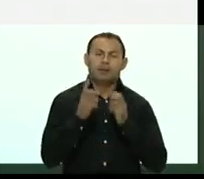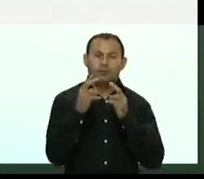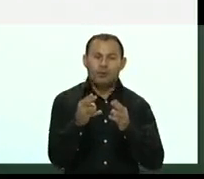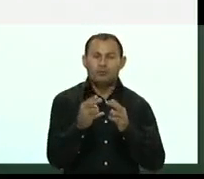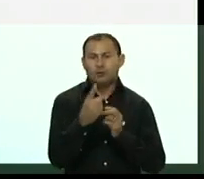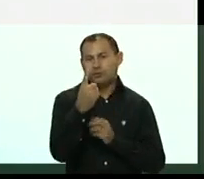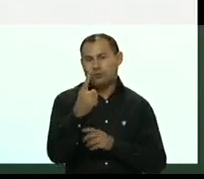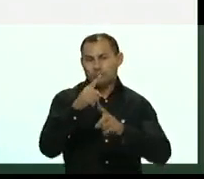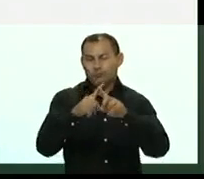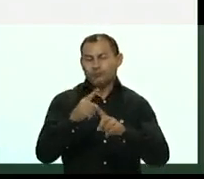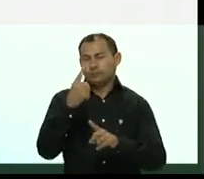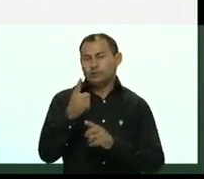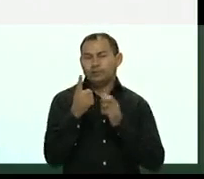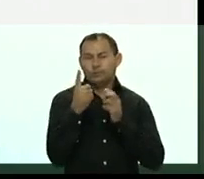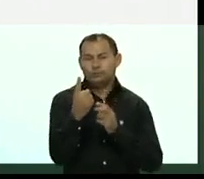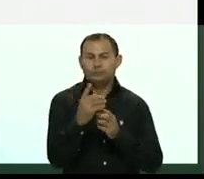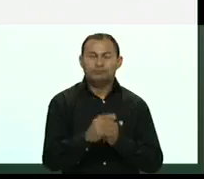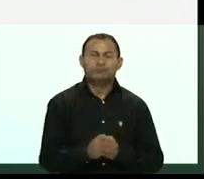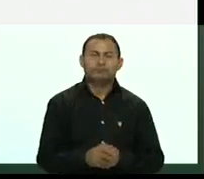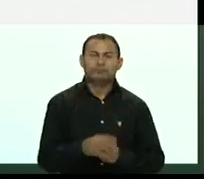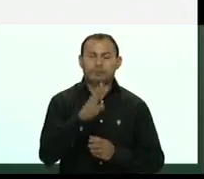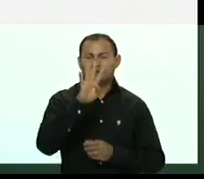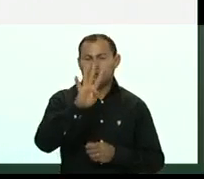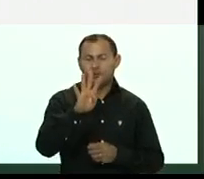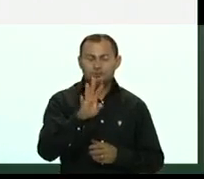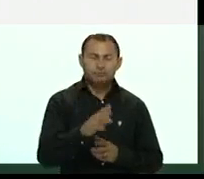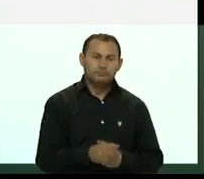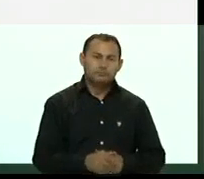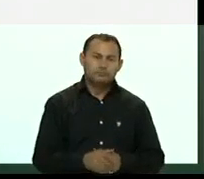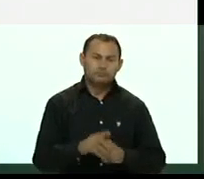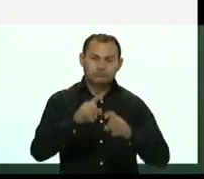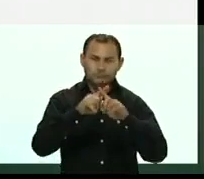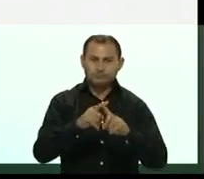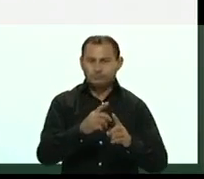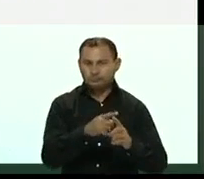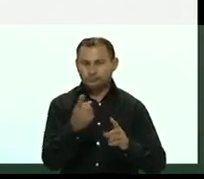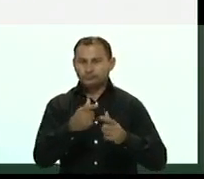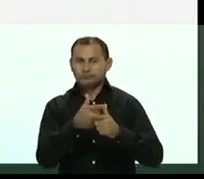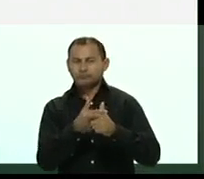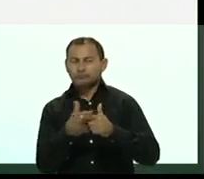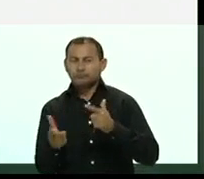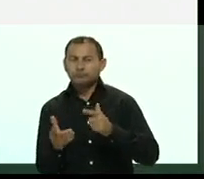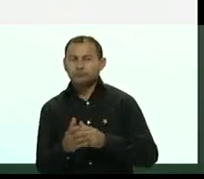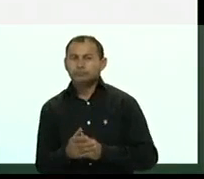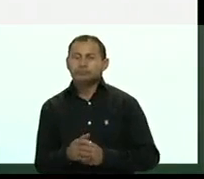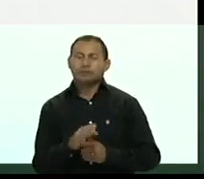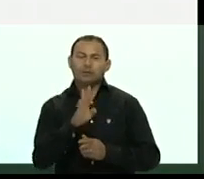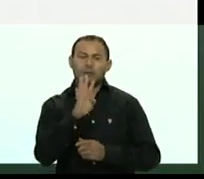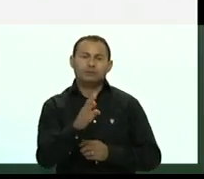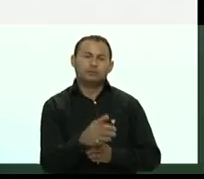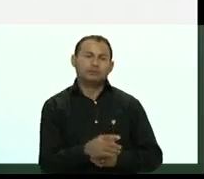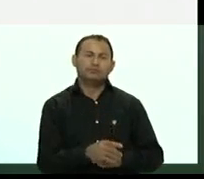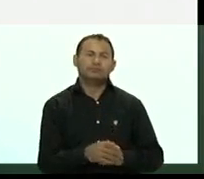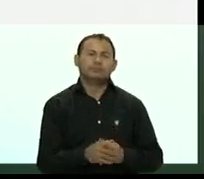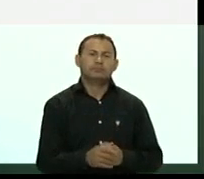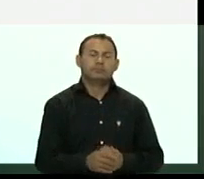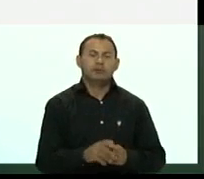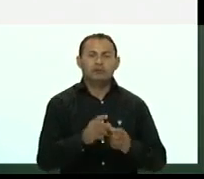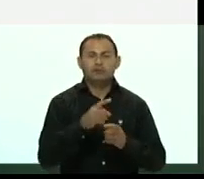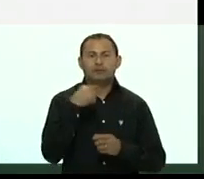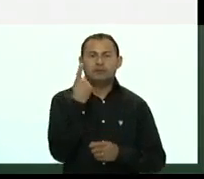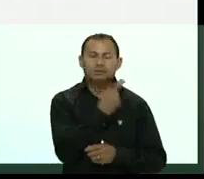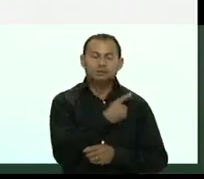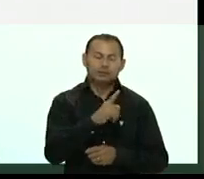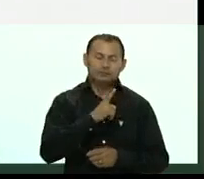igual 1 vezes 1, 1. Lembre-se que esse 4 que está multiplicando vai dividir lá o nosso quarto. Então, é daí que